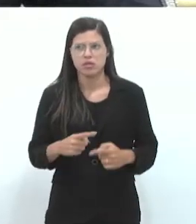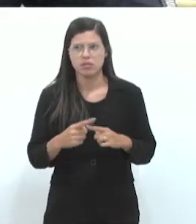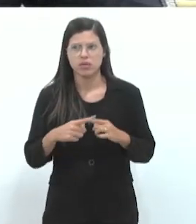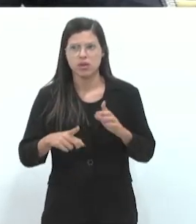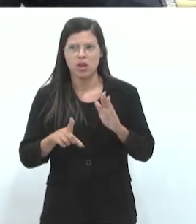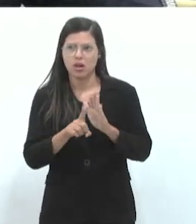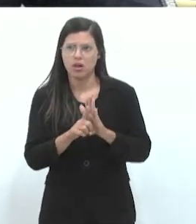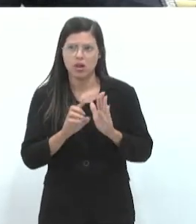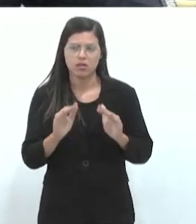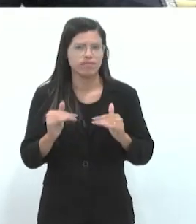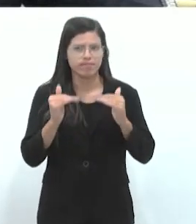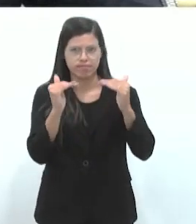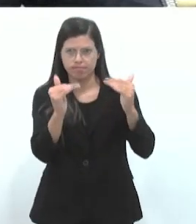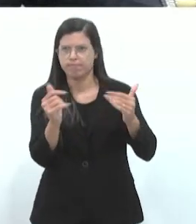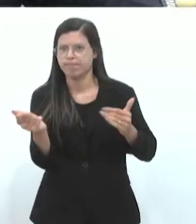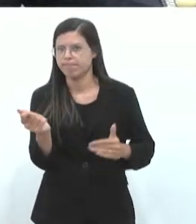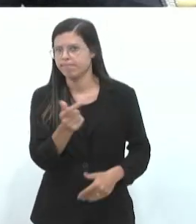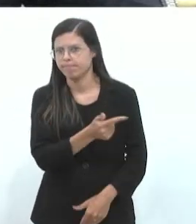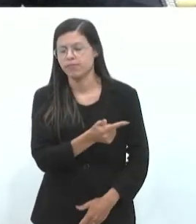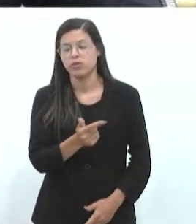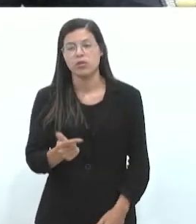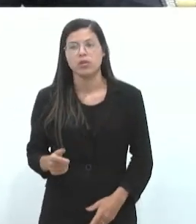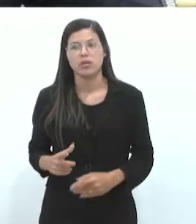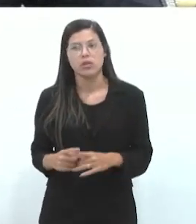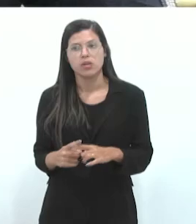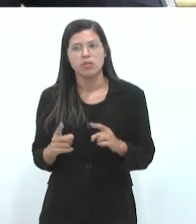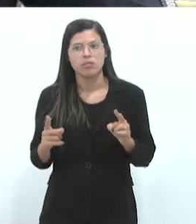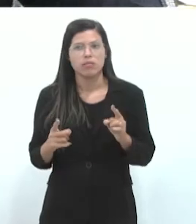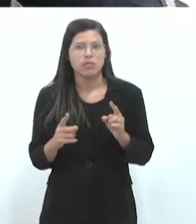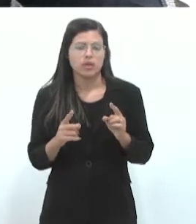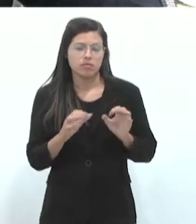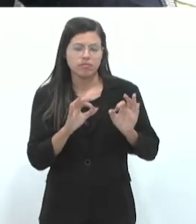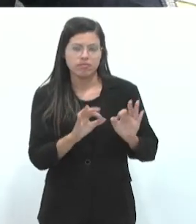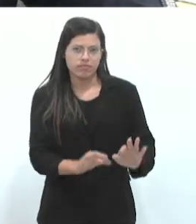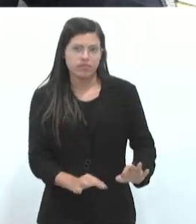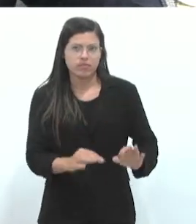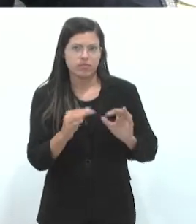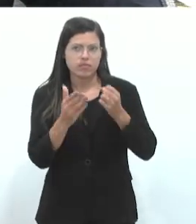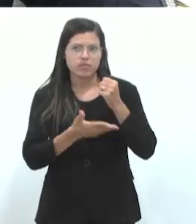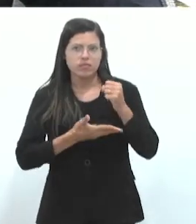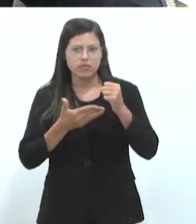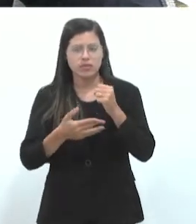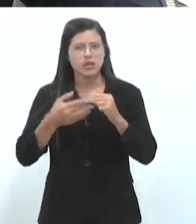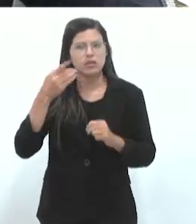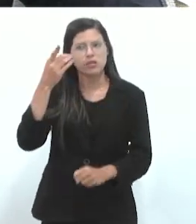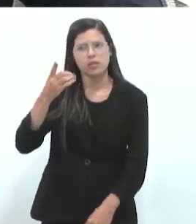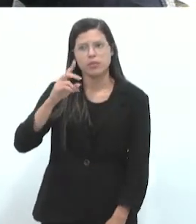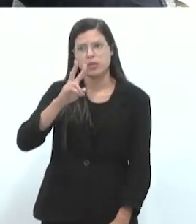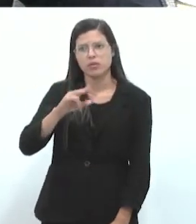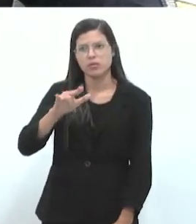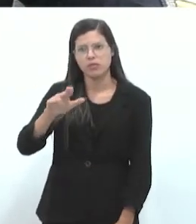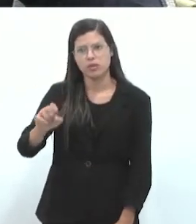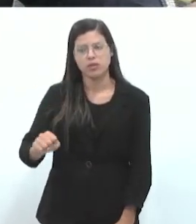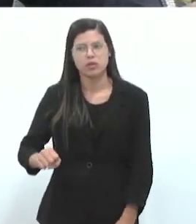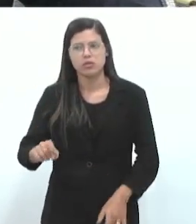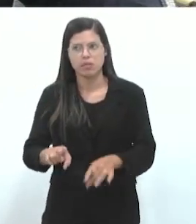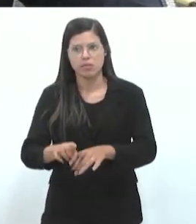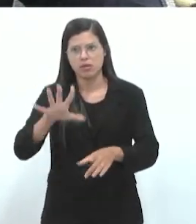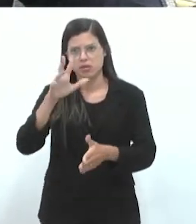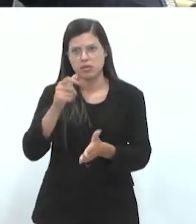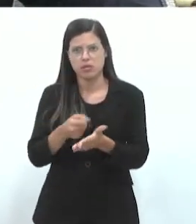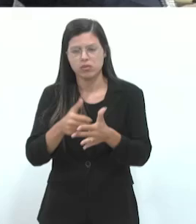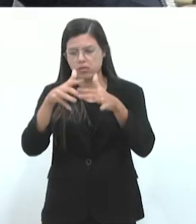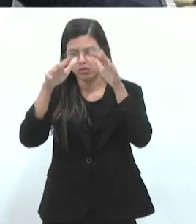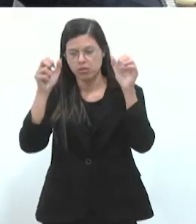a isso. Mas, de fato, com todo o embasamento trazido do deputado Cozzolino e também com decisão recente do Supremo Tribunal Federal, que é clara